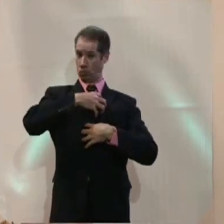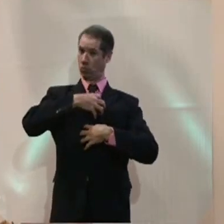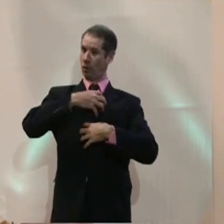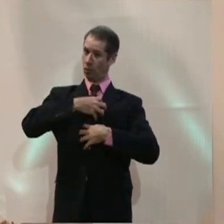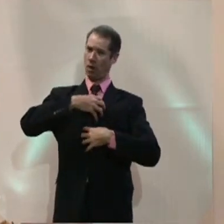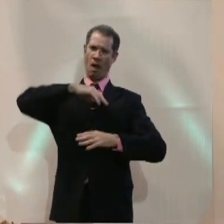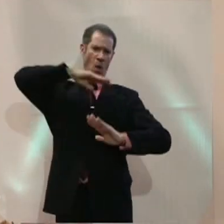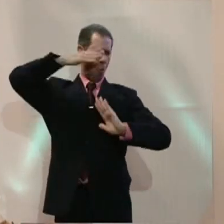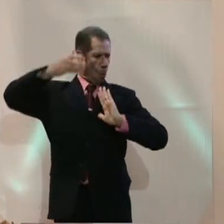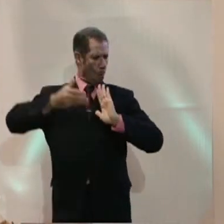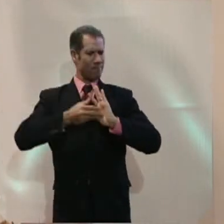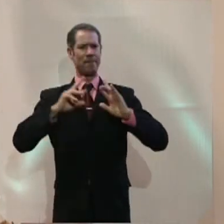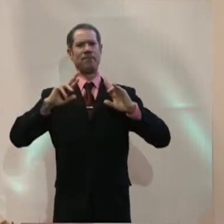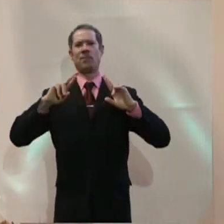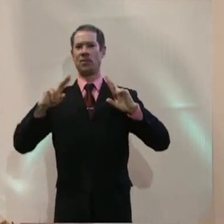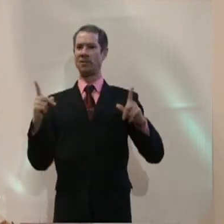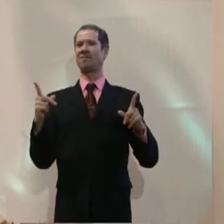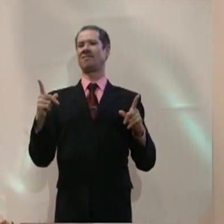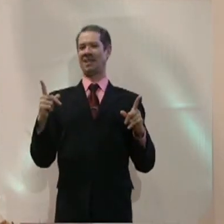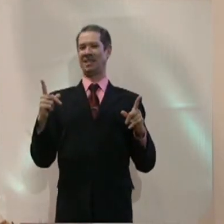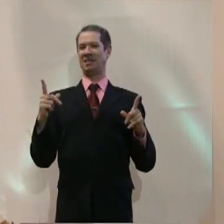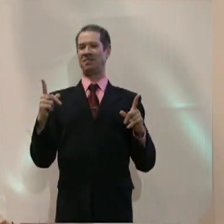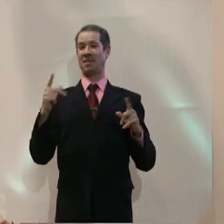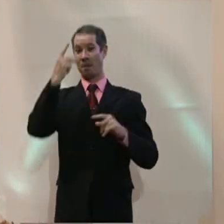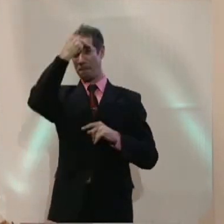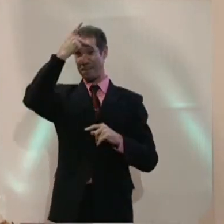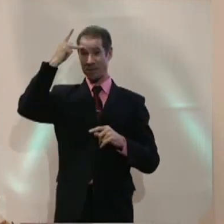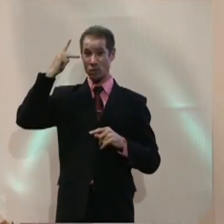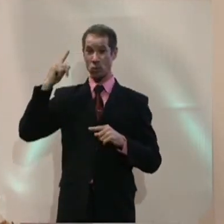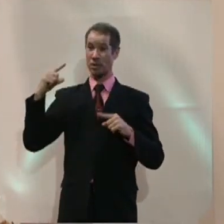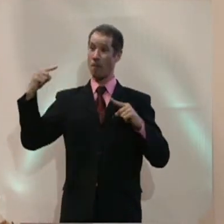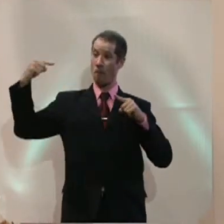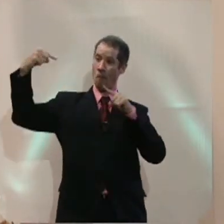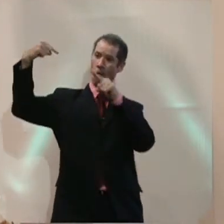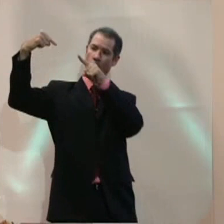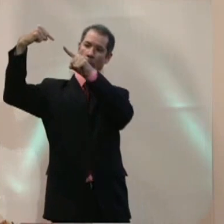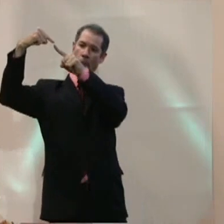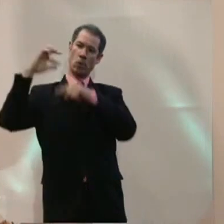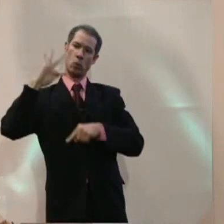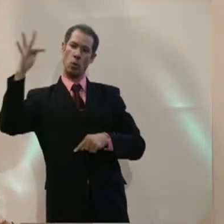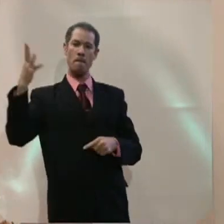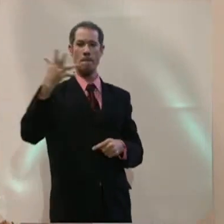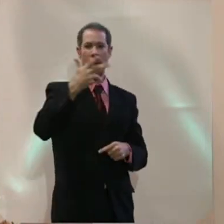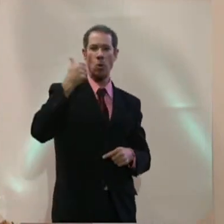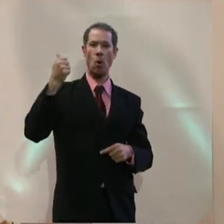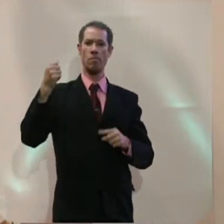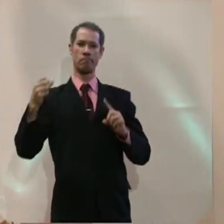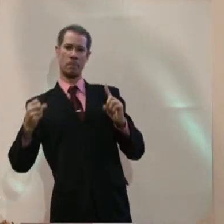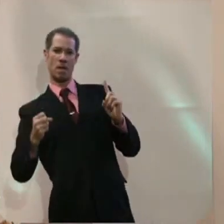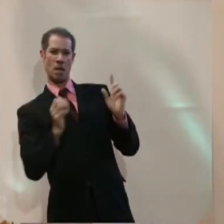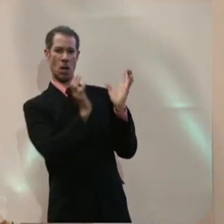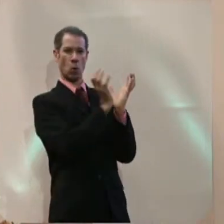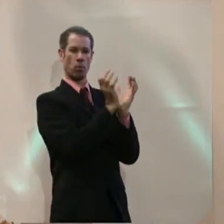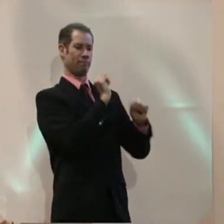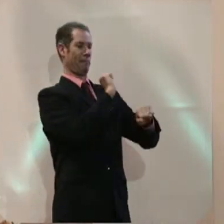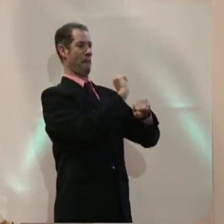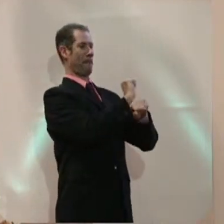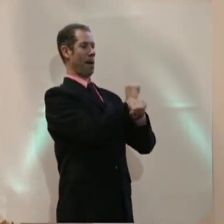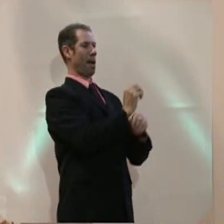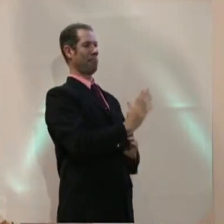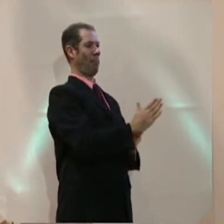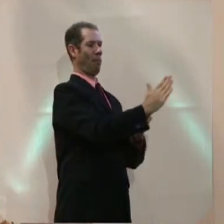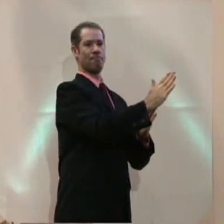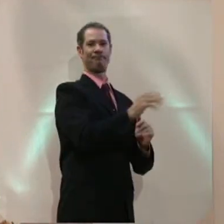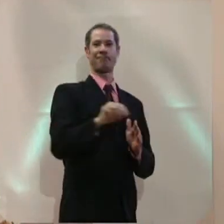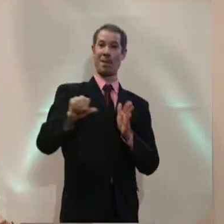fazem toda a diferença entre os que vão alcançar um futuro melhor e os que vão parar no meio da jornada.